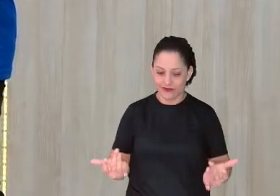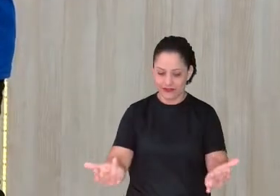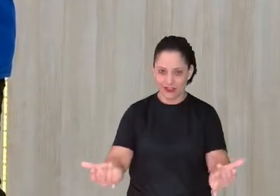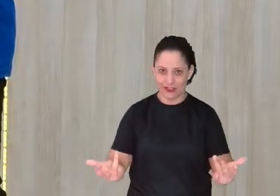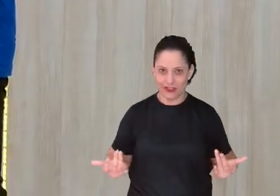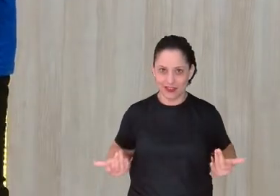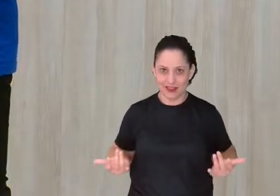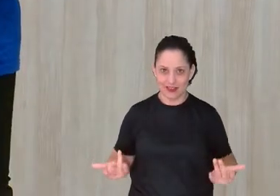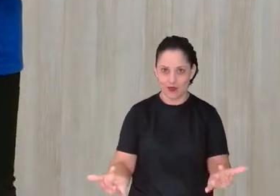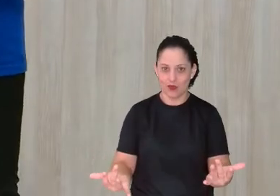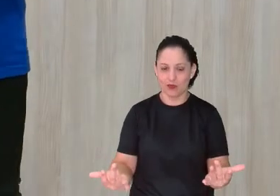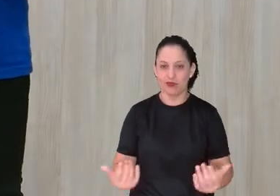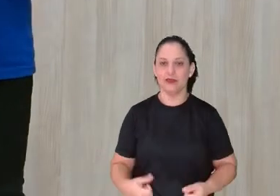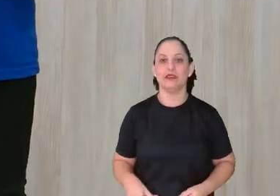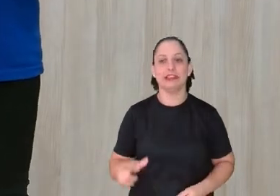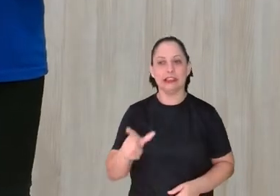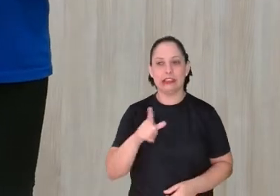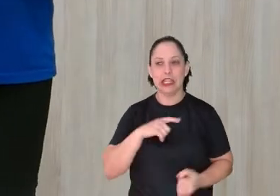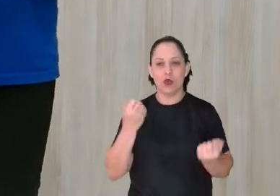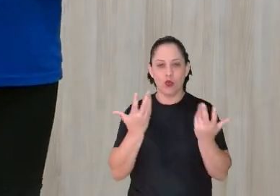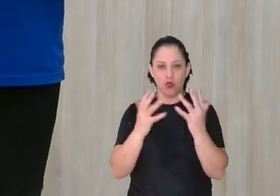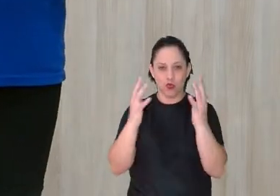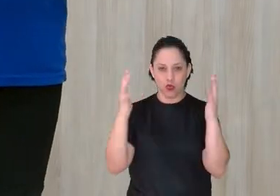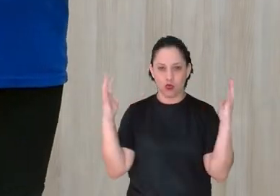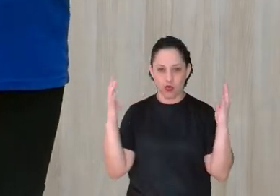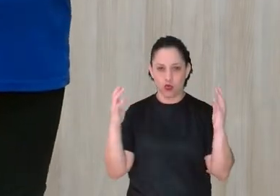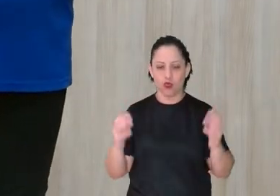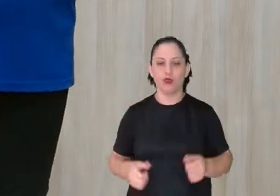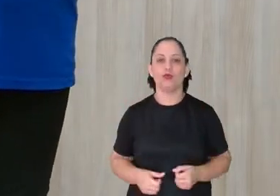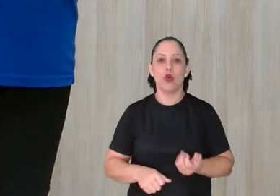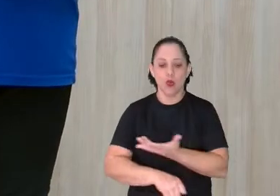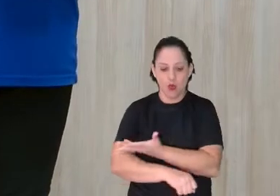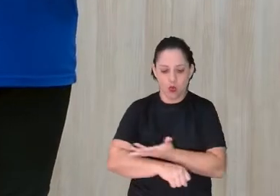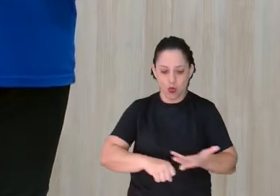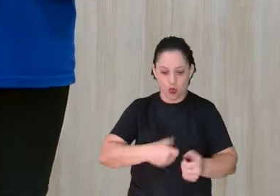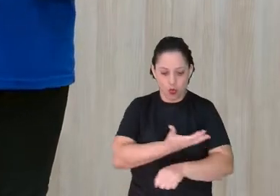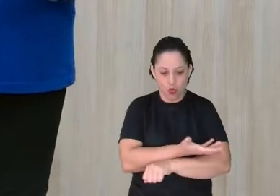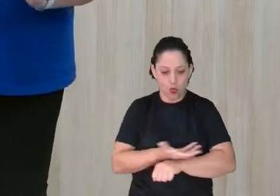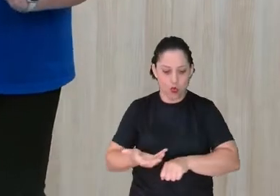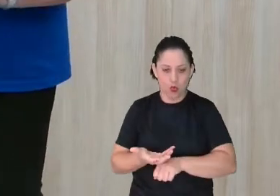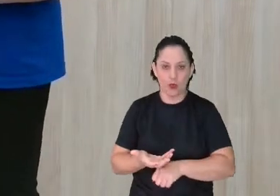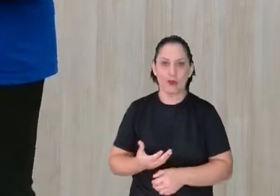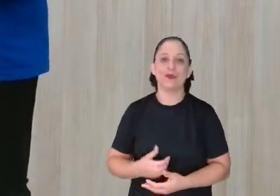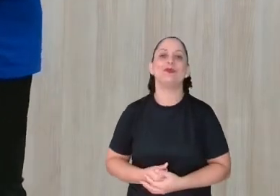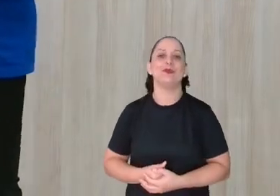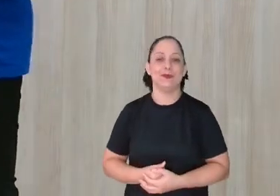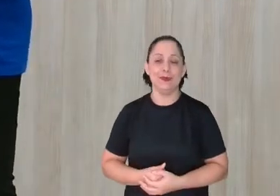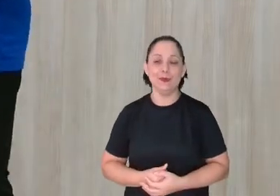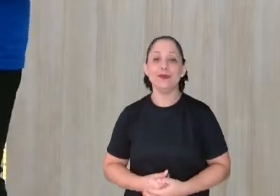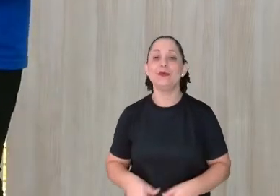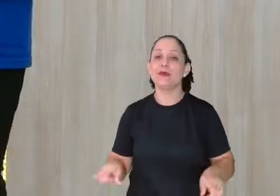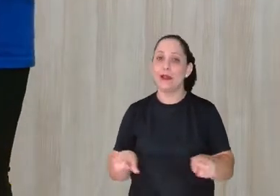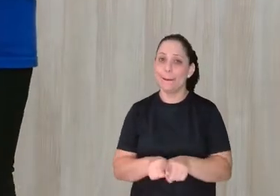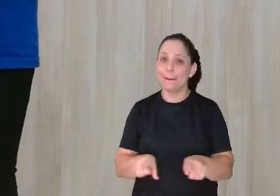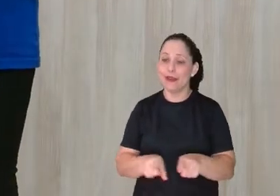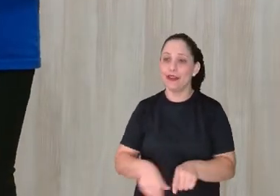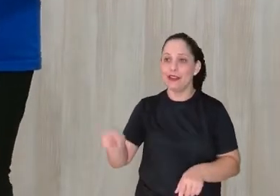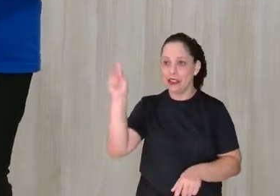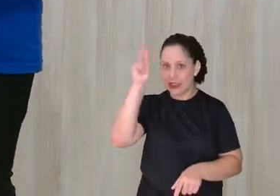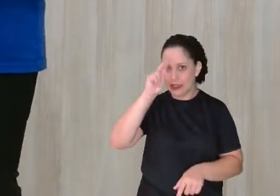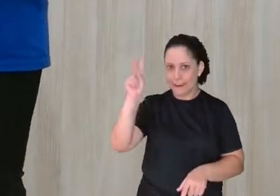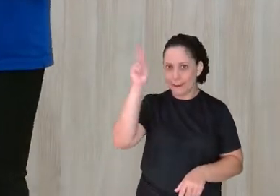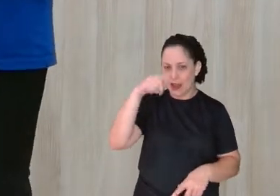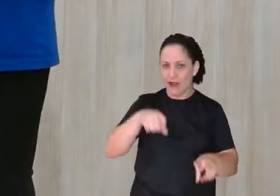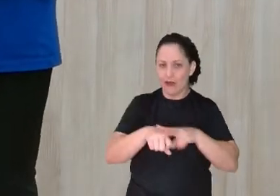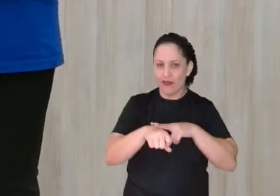né? Quando esse período de cheia passar e vier o período de seca. Lembrando aí que o vegetal está